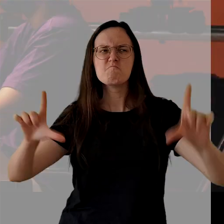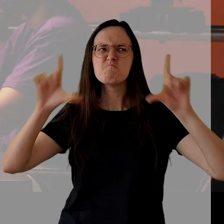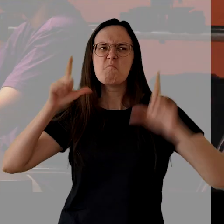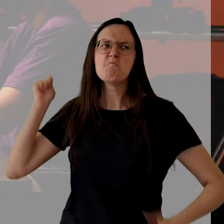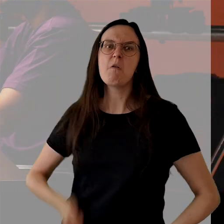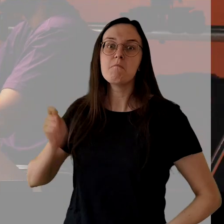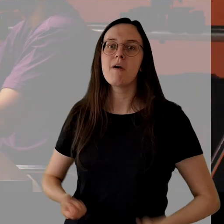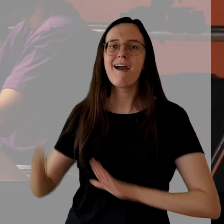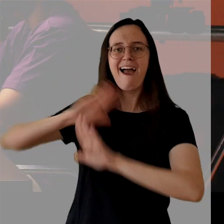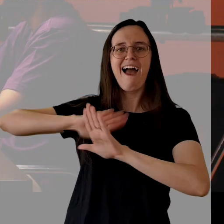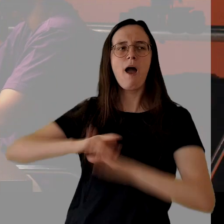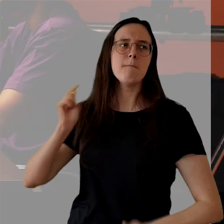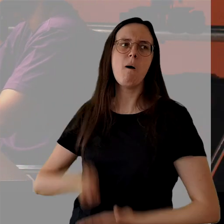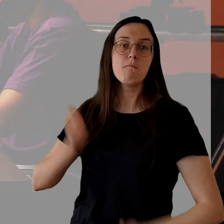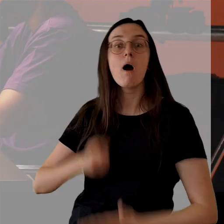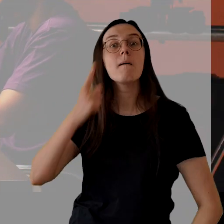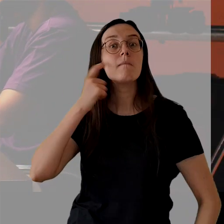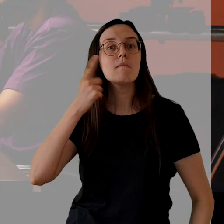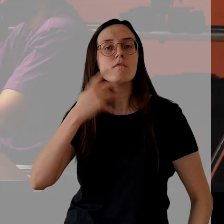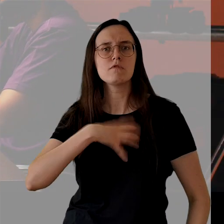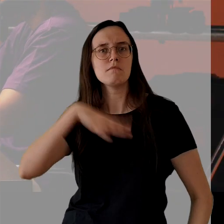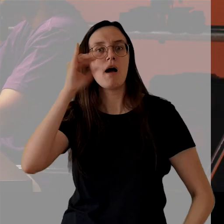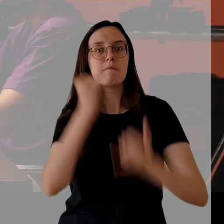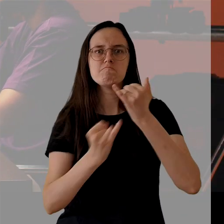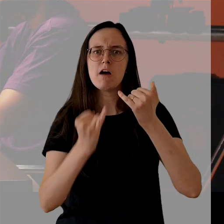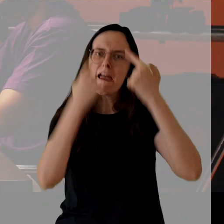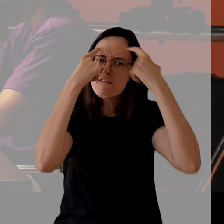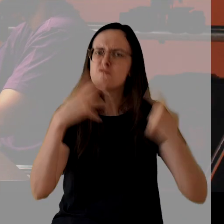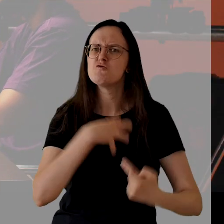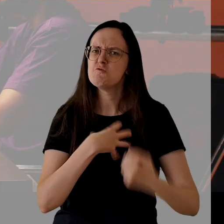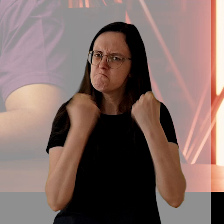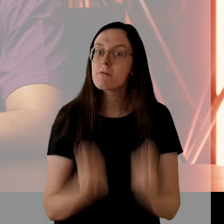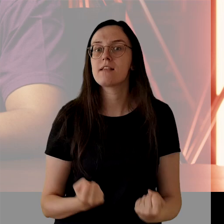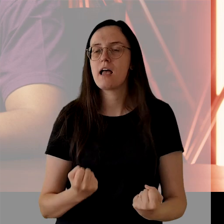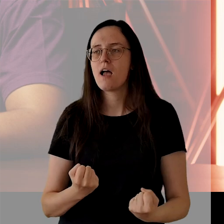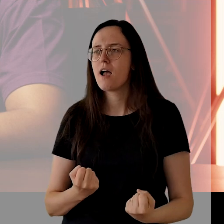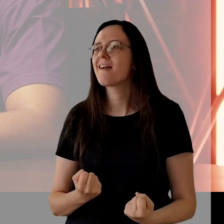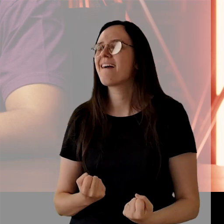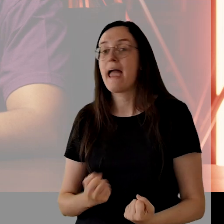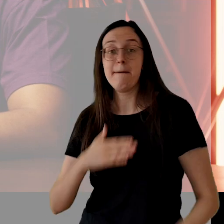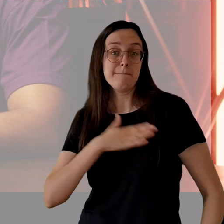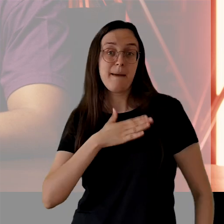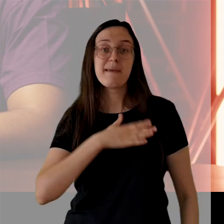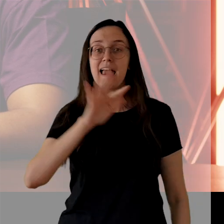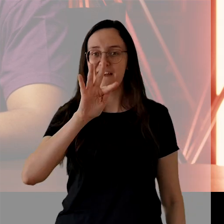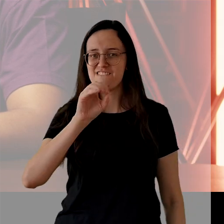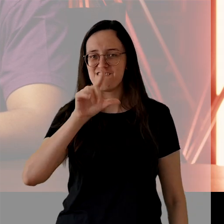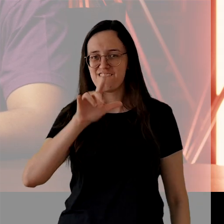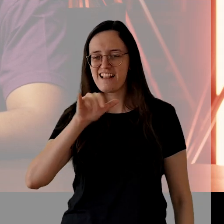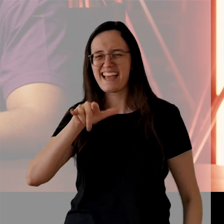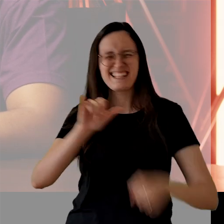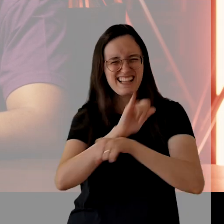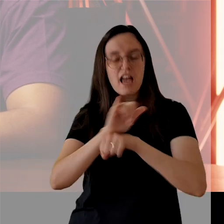tom de agressividade na cena e de intenção, né? Então, para mim, a Foley, além de